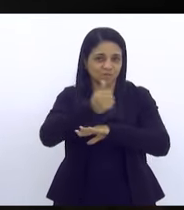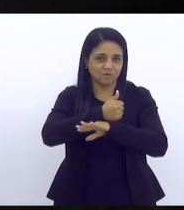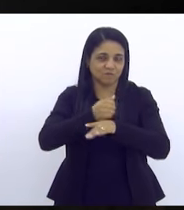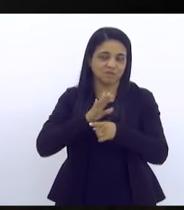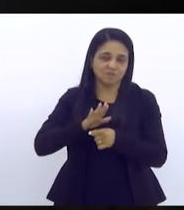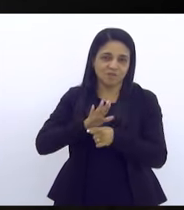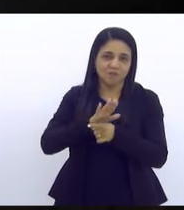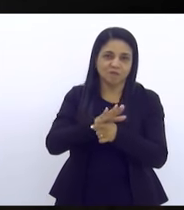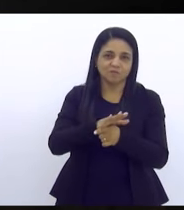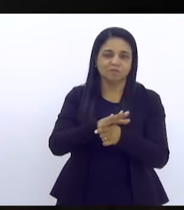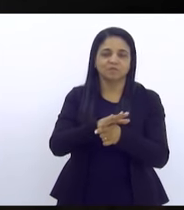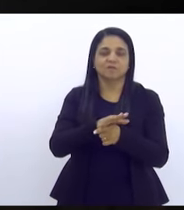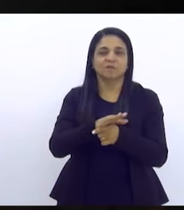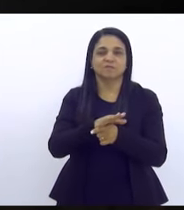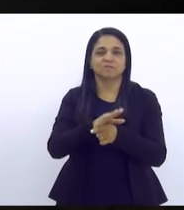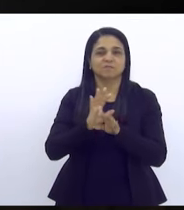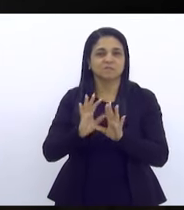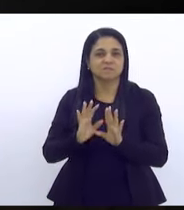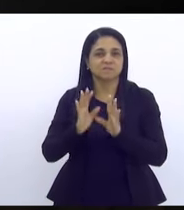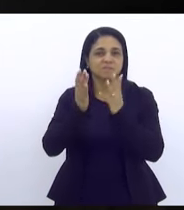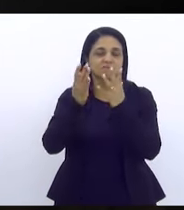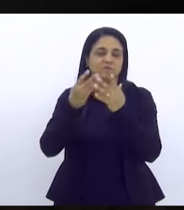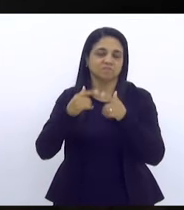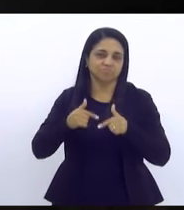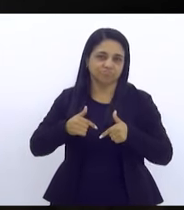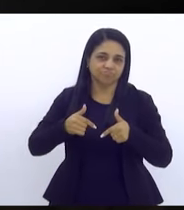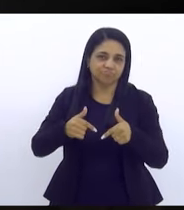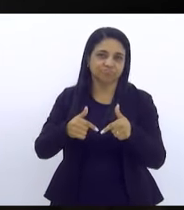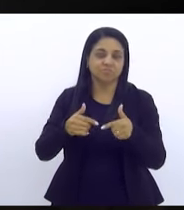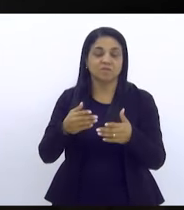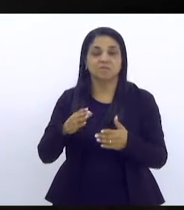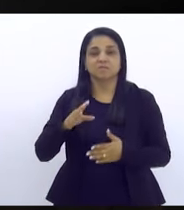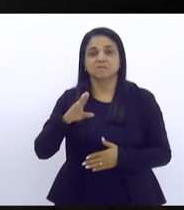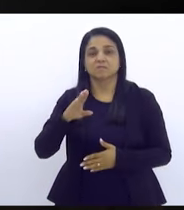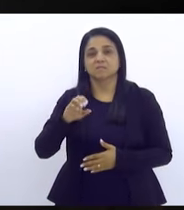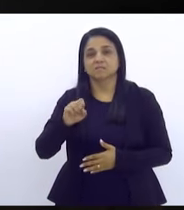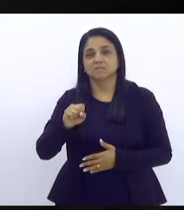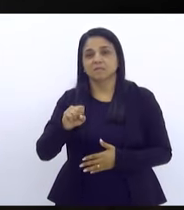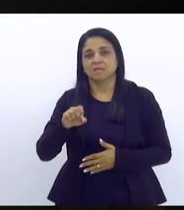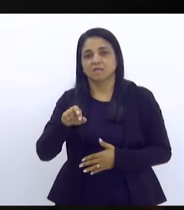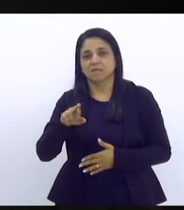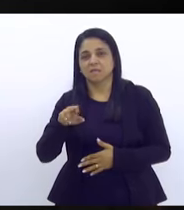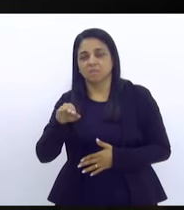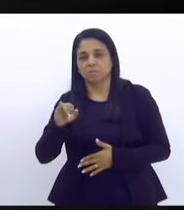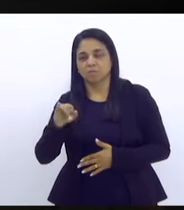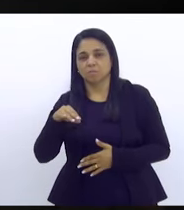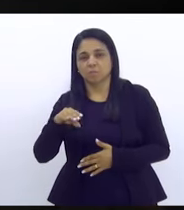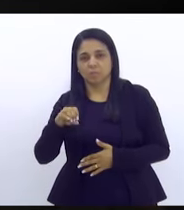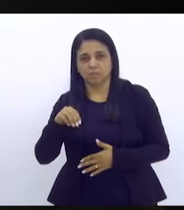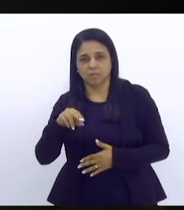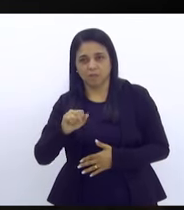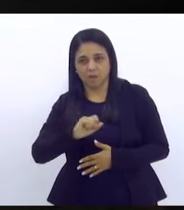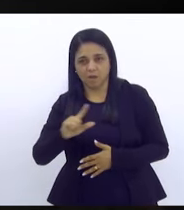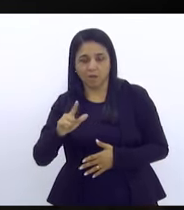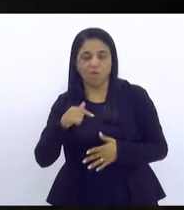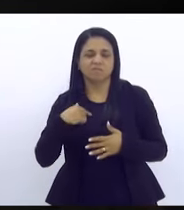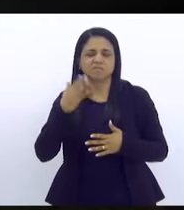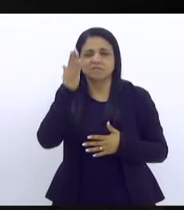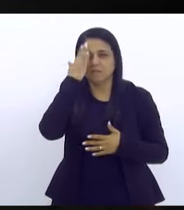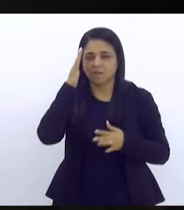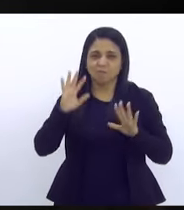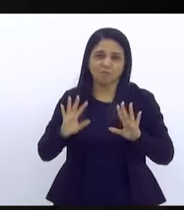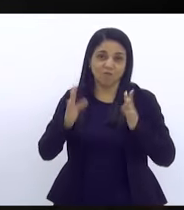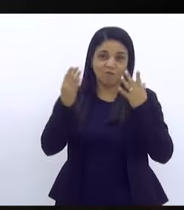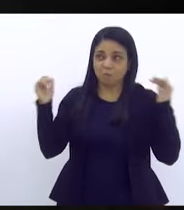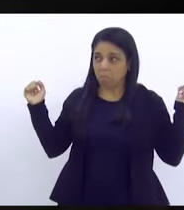contribuíram para que esse evento se realizasse, o cerimonial, as meninas do cerimonial, Elas já sabem que todos os meus eventos são assim,